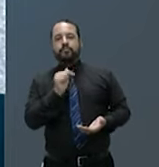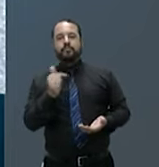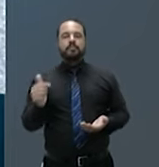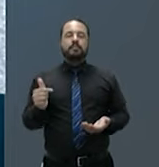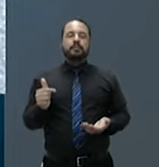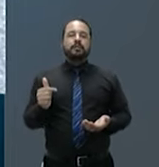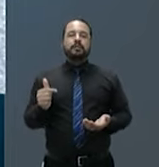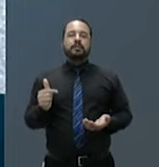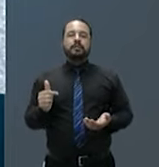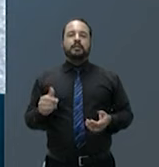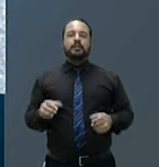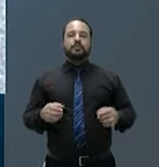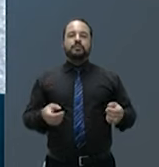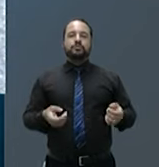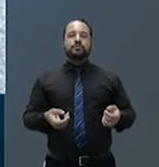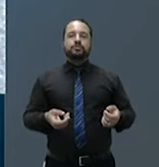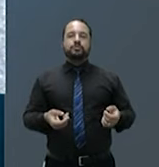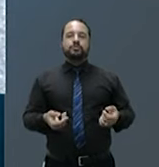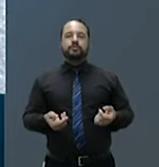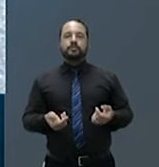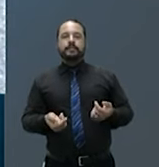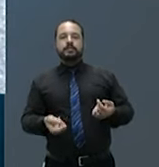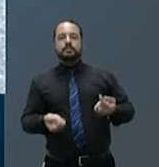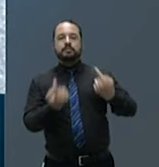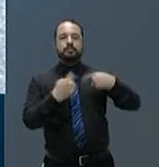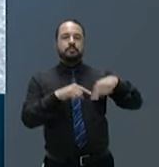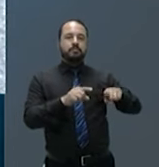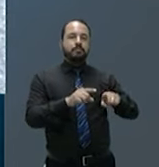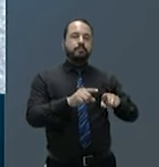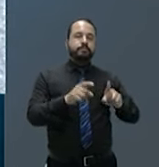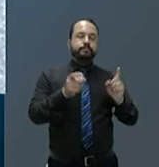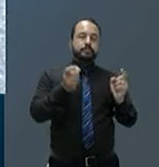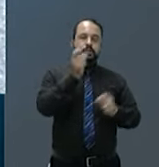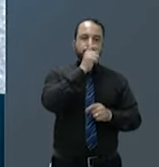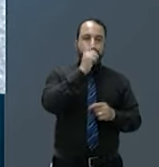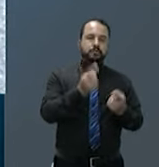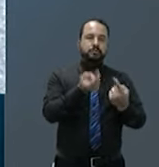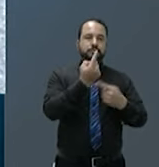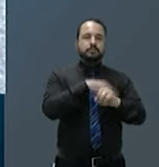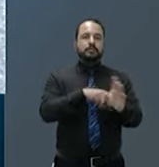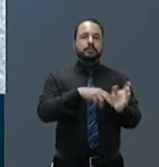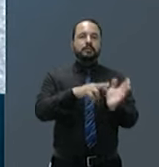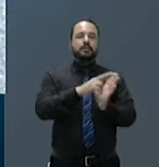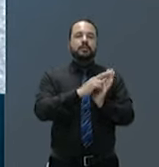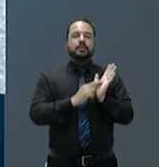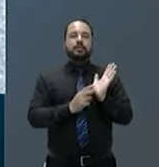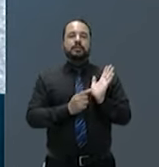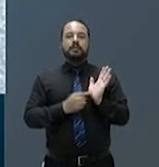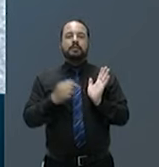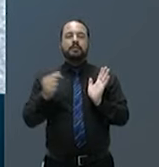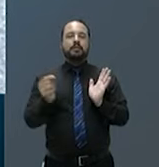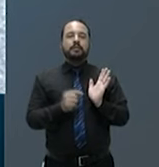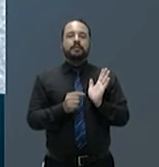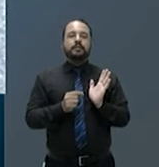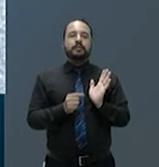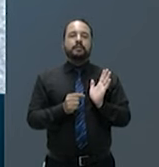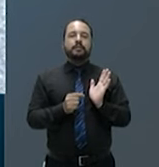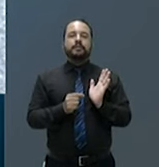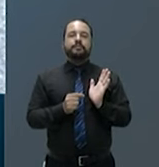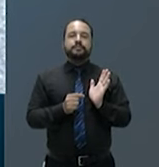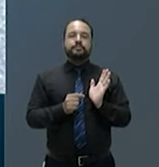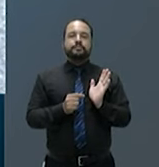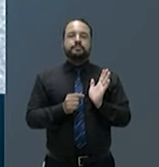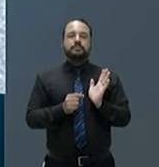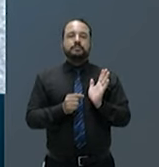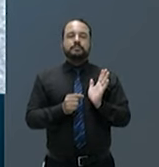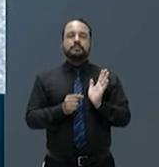e injúria, ratifico o entendimento do relator ao verificar que a acusação não reúne mínimas condições de admissibilidade.